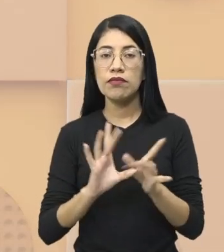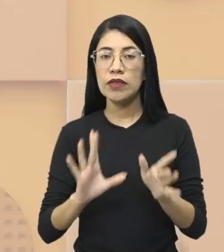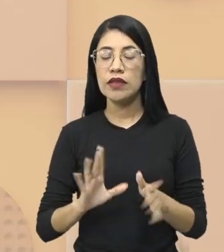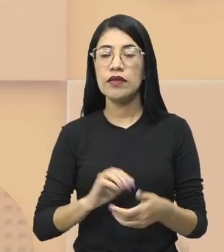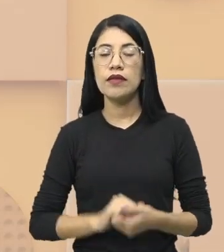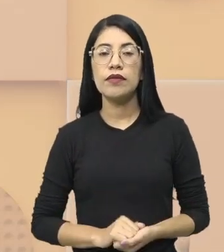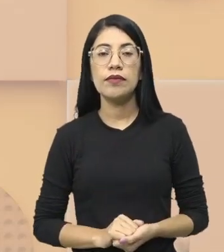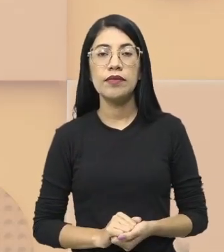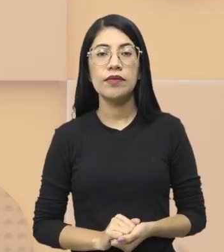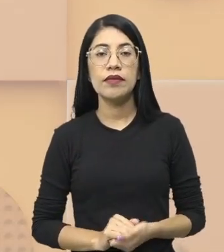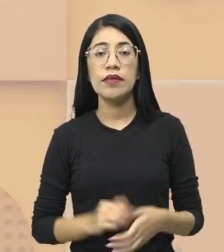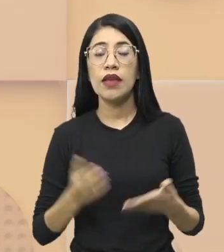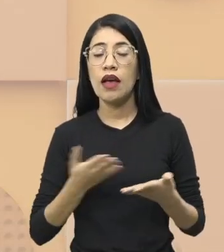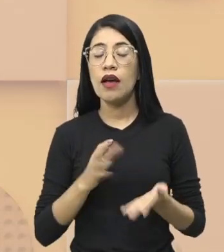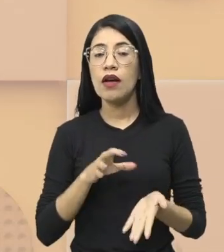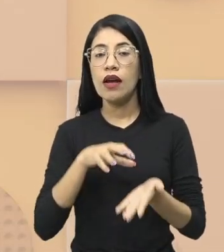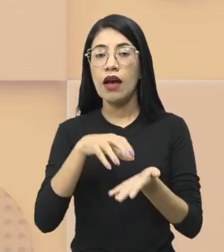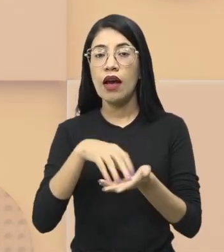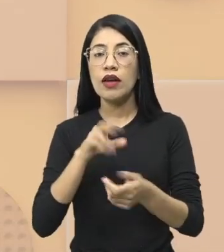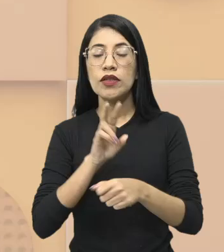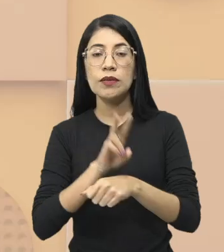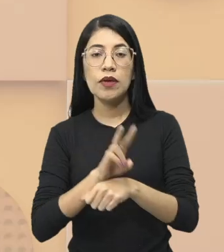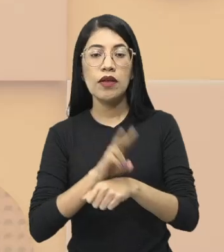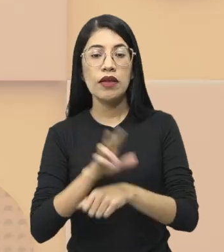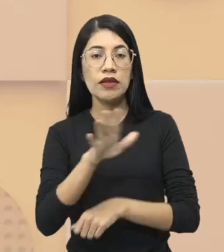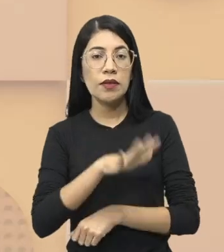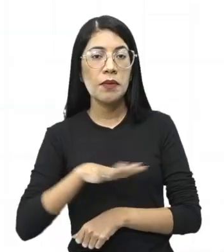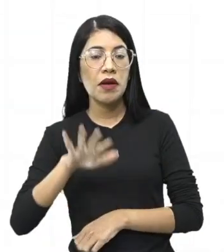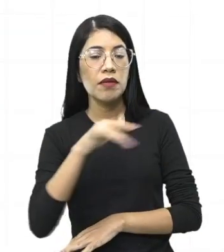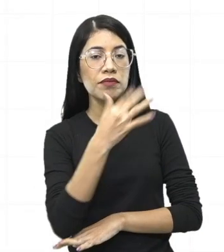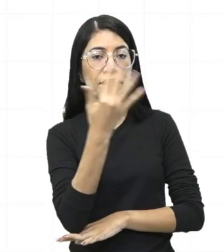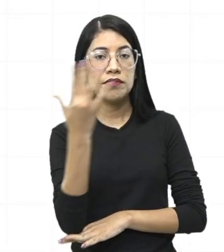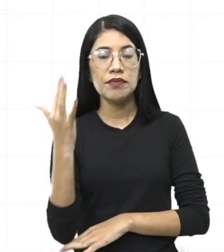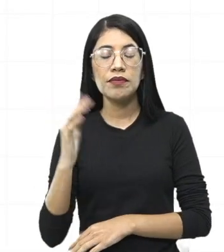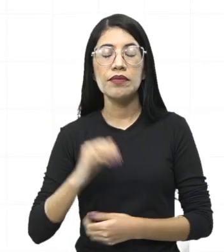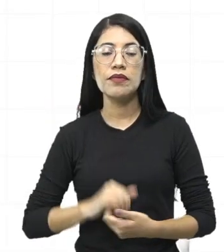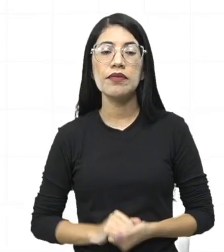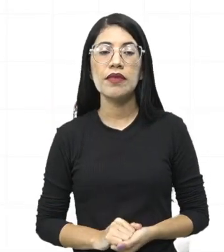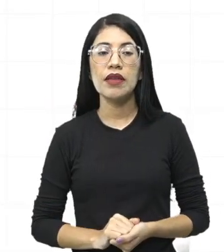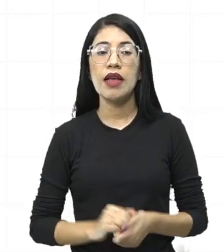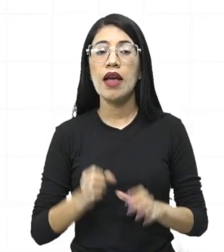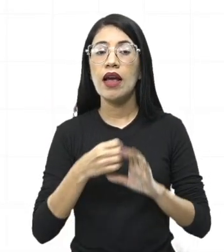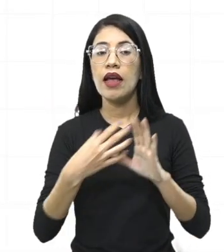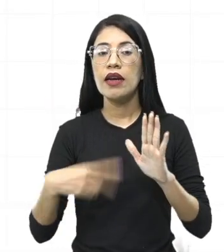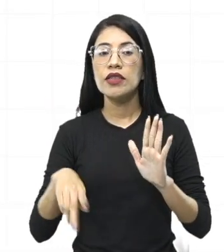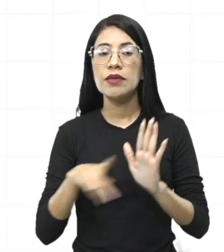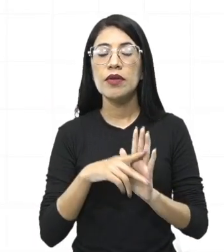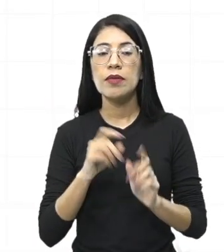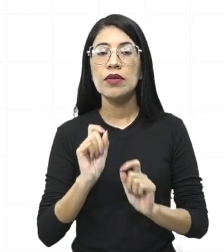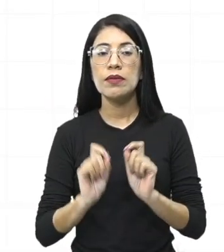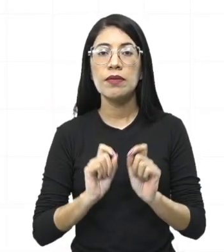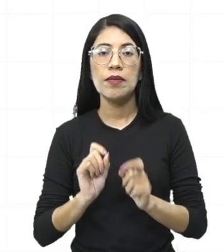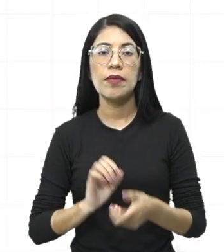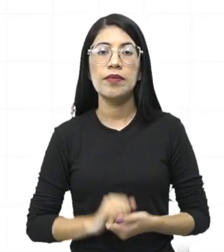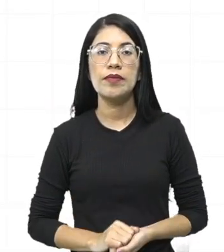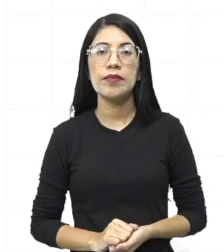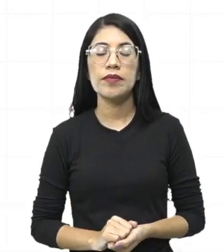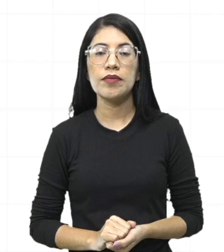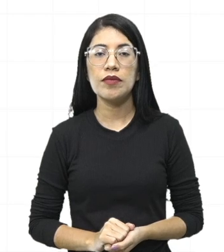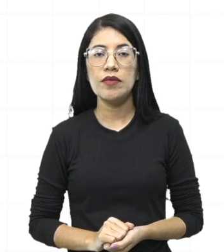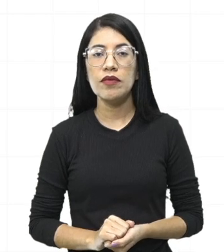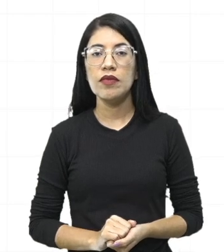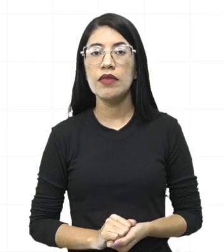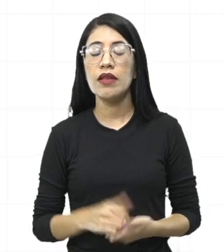agora para a área de proteção ambiental. Aí nós temos algumas características. Aí a